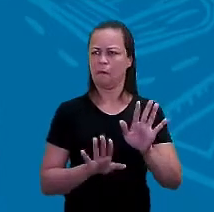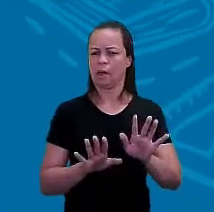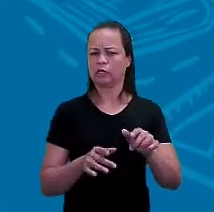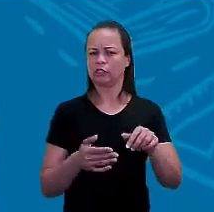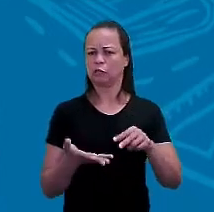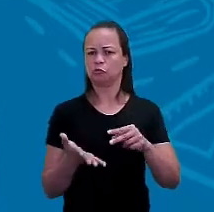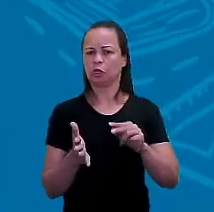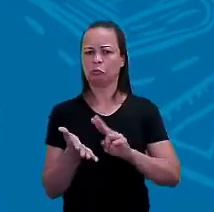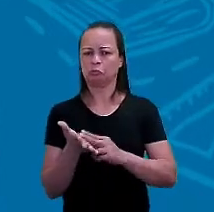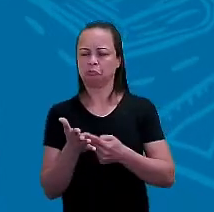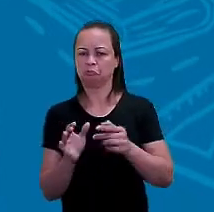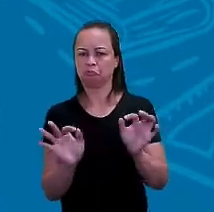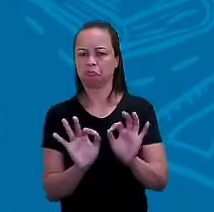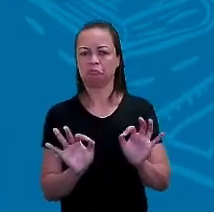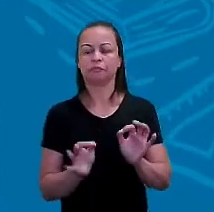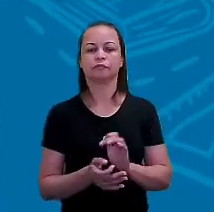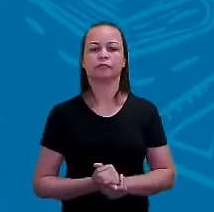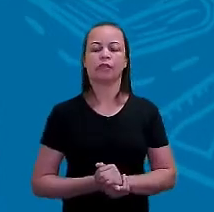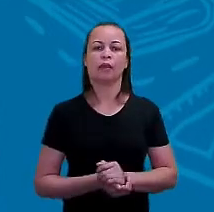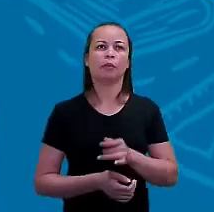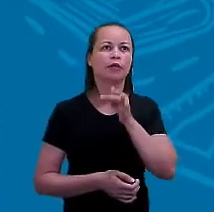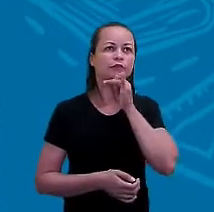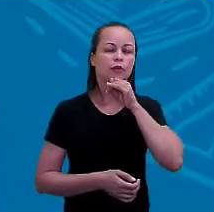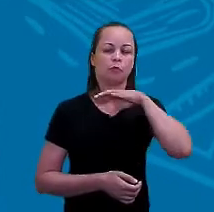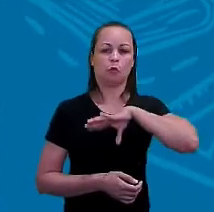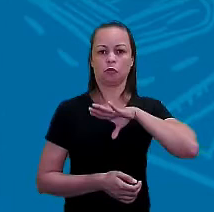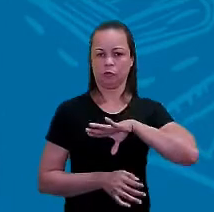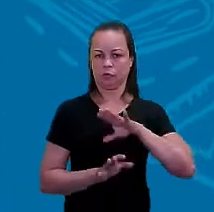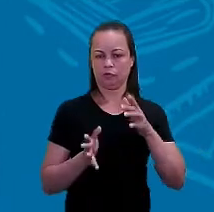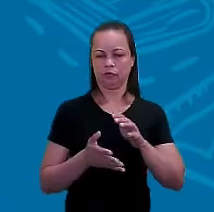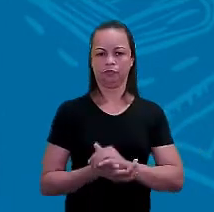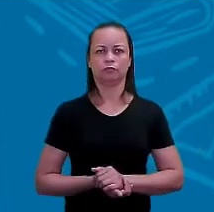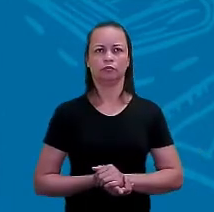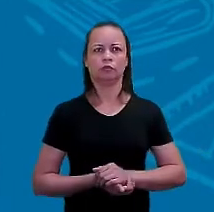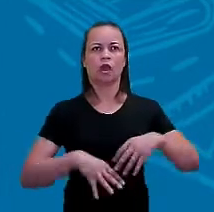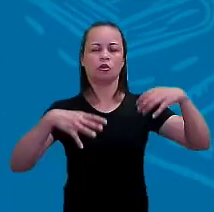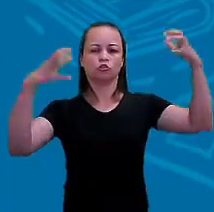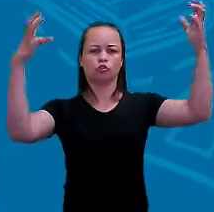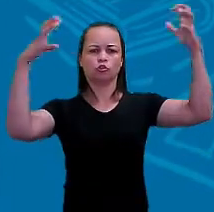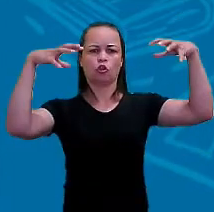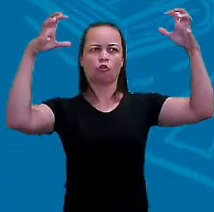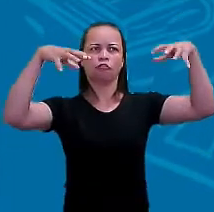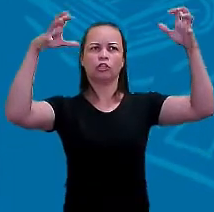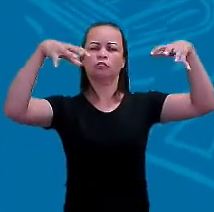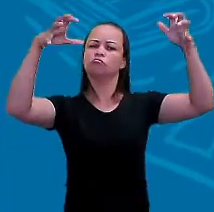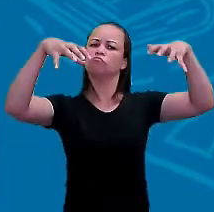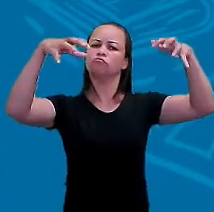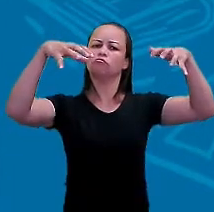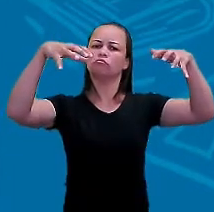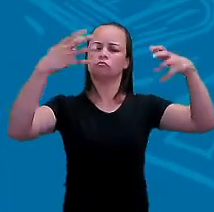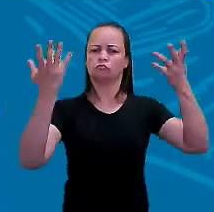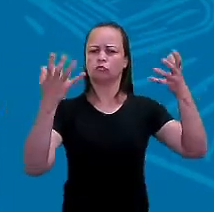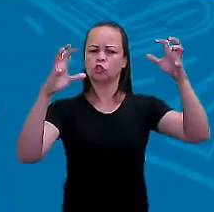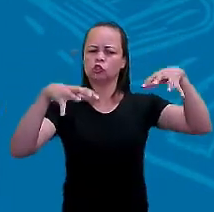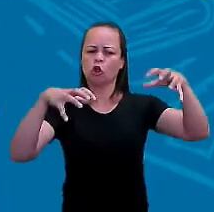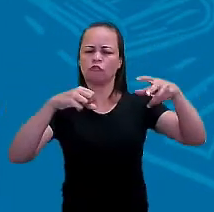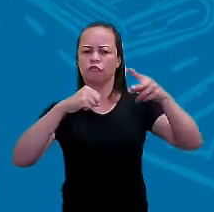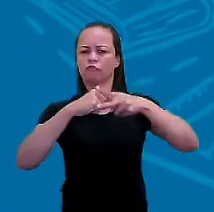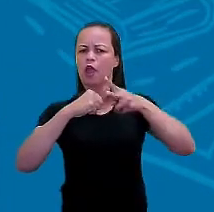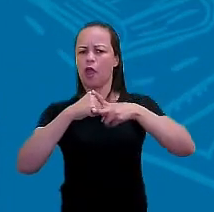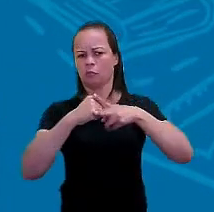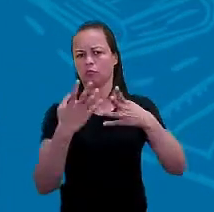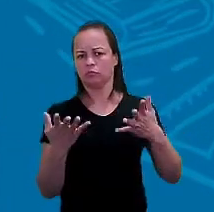Por exemplo, você quer, em português eu digo chove. Chover é verbo. Em inglês eu não posso dizer